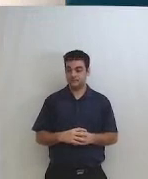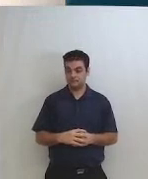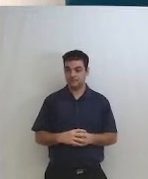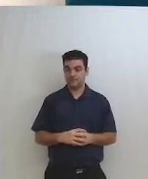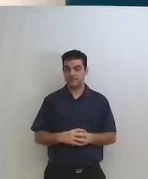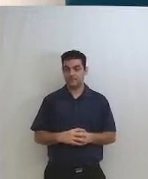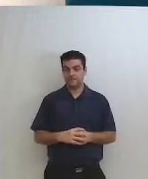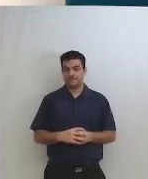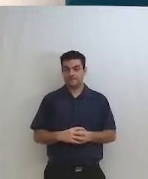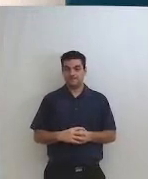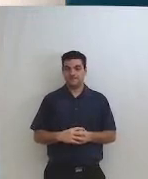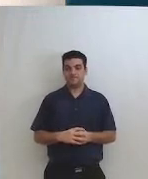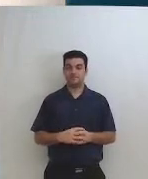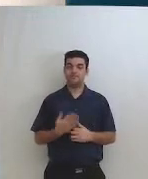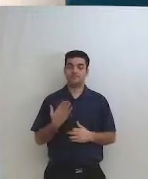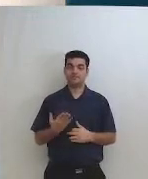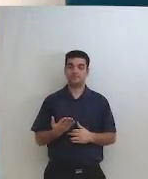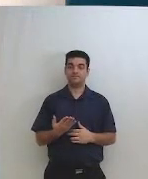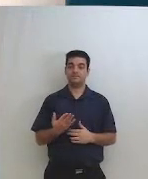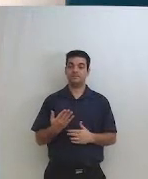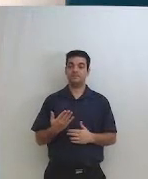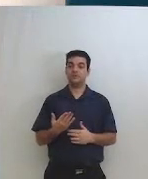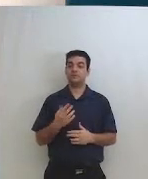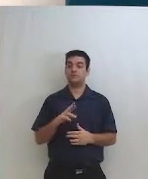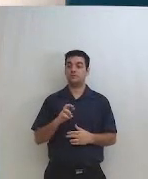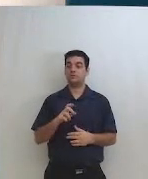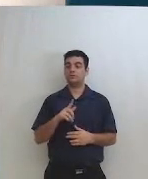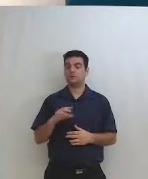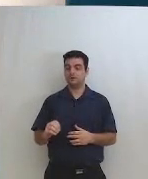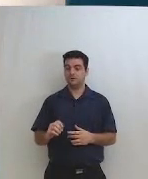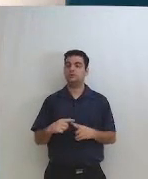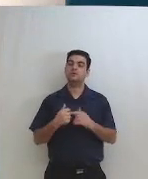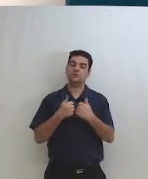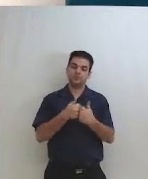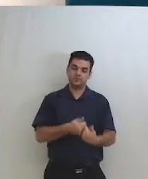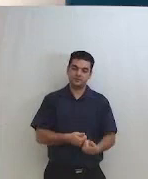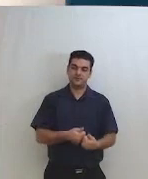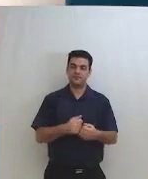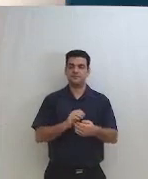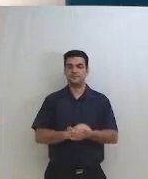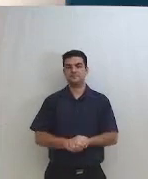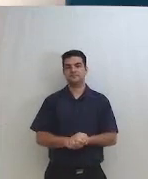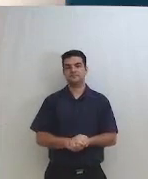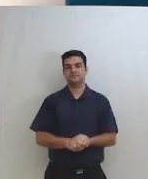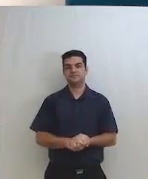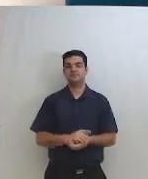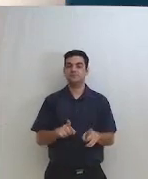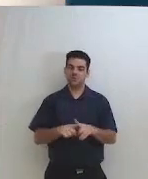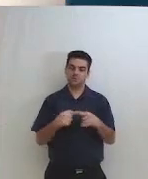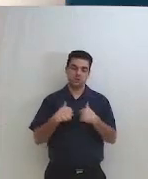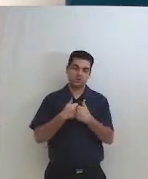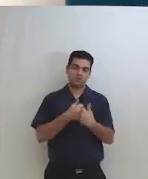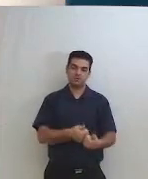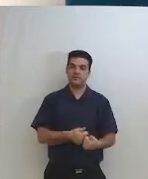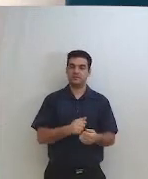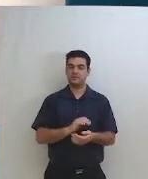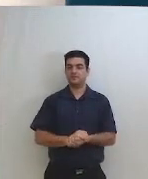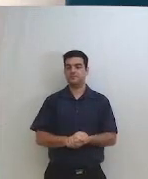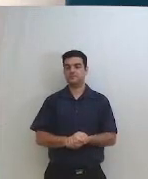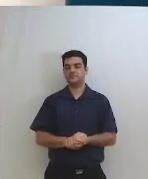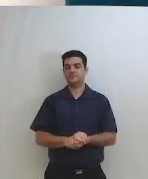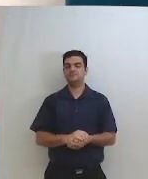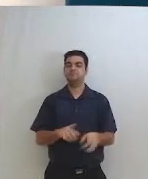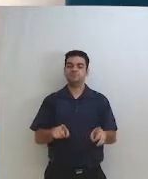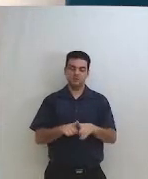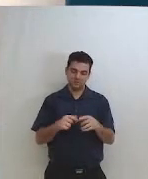Sebastião. Como vota o ministro Rogério Schietti? Acompanho, senhor presidente. Eu também acompanho, ministro Laurita Vaz. Também, senhor presidente.